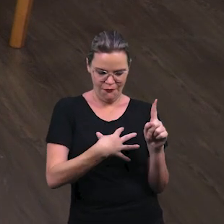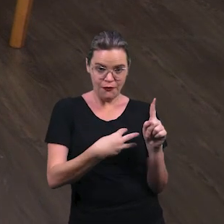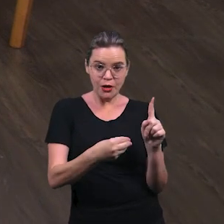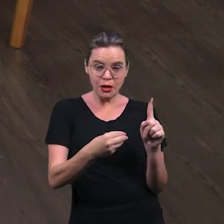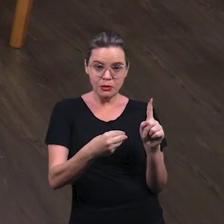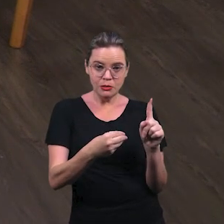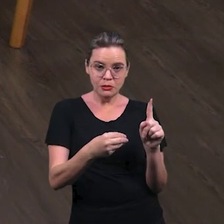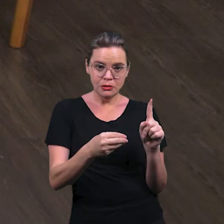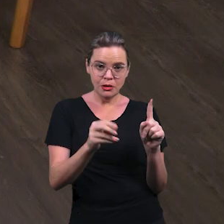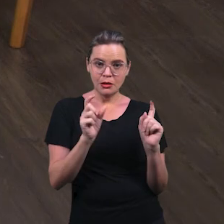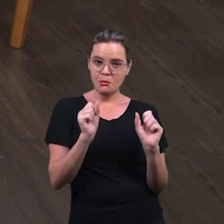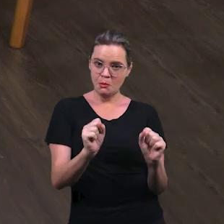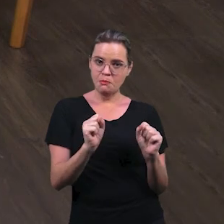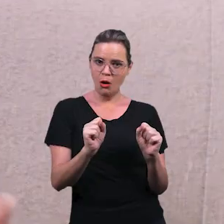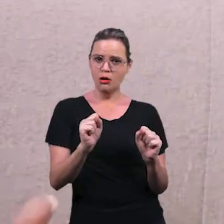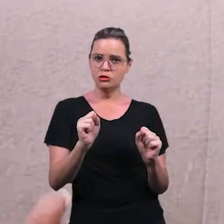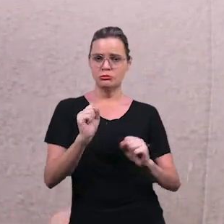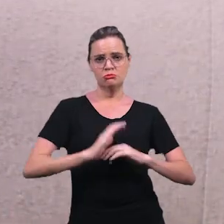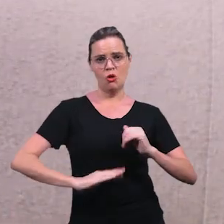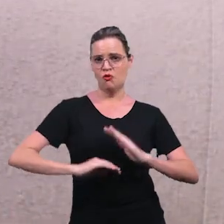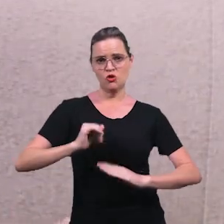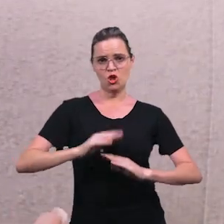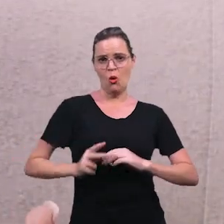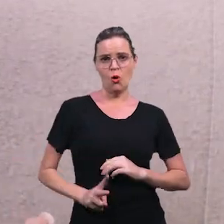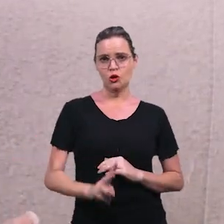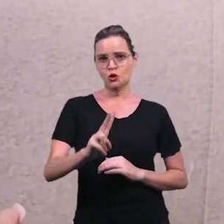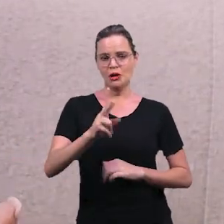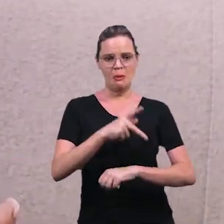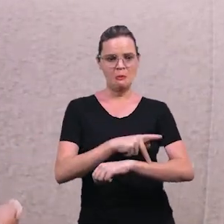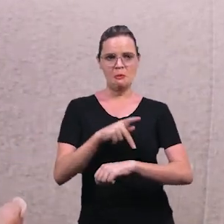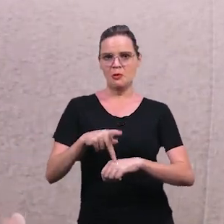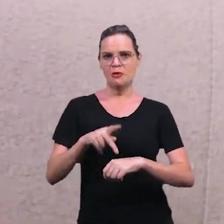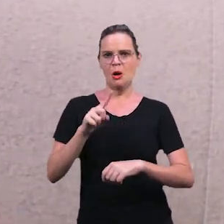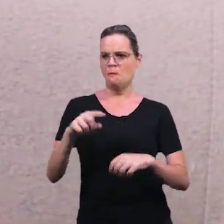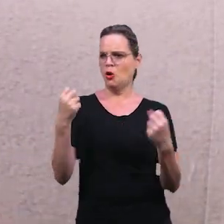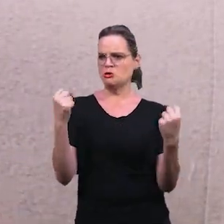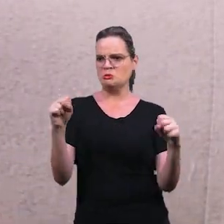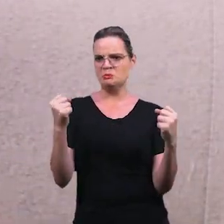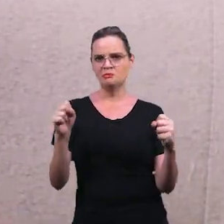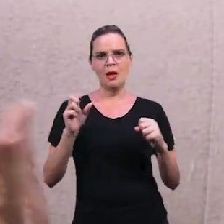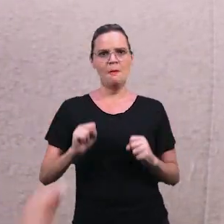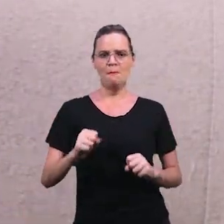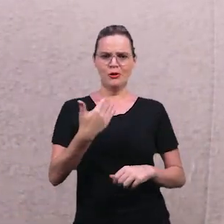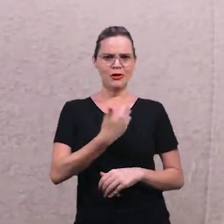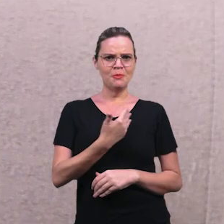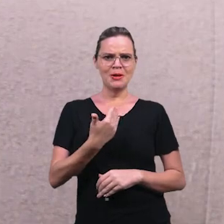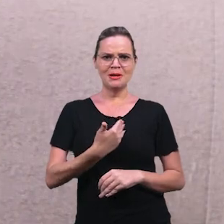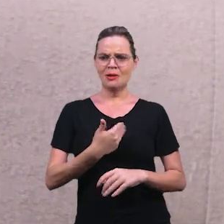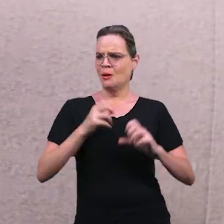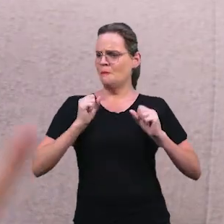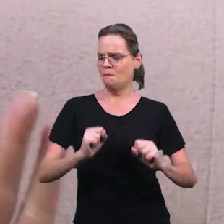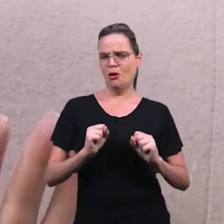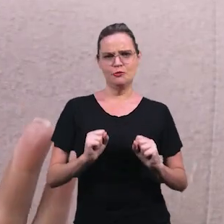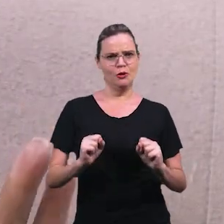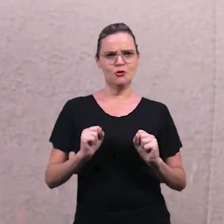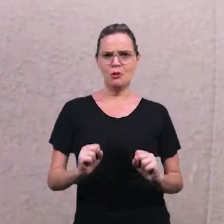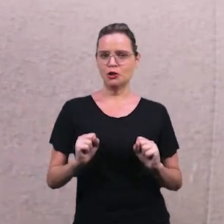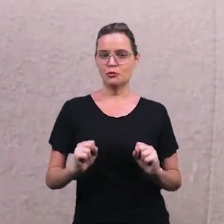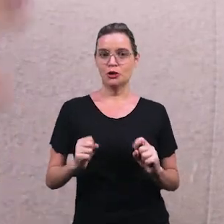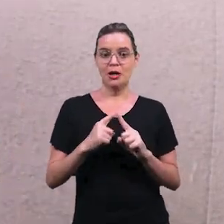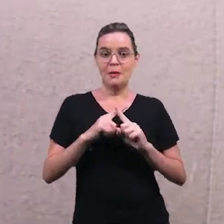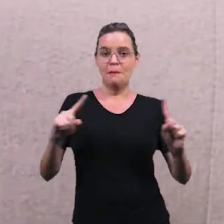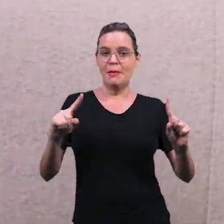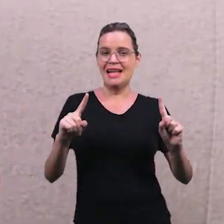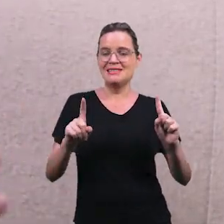filho, você pode ser professora, você pode ir para uma academia, você pode ter amigos, você pode ter o que for.